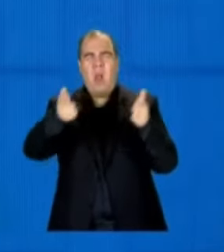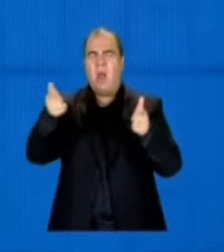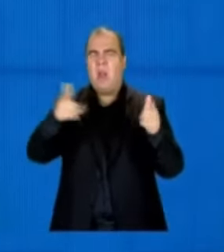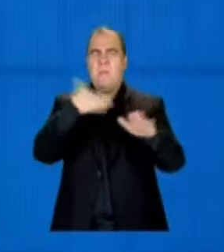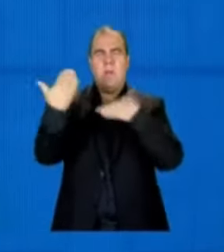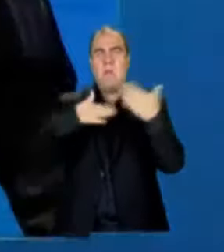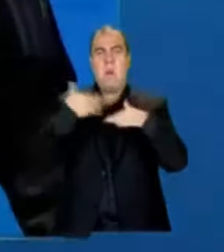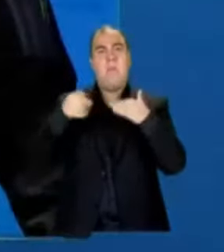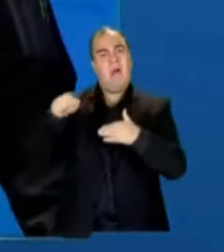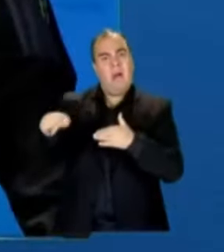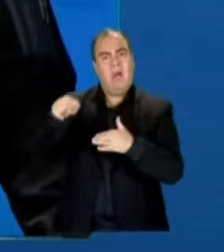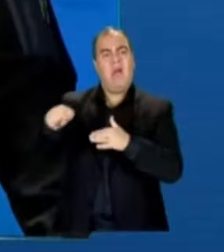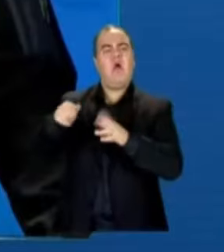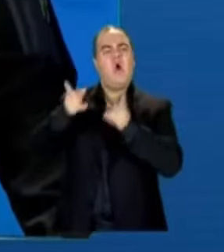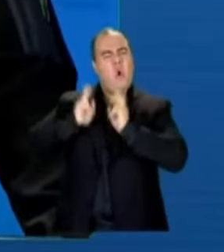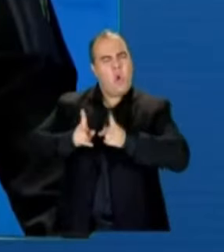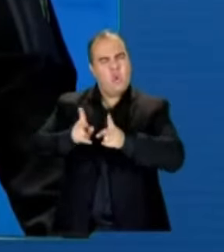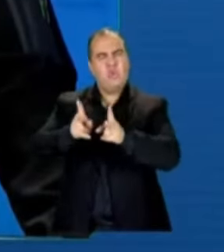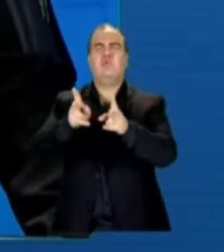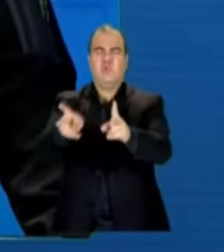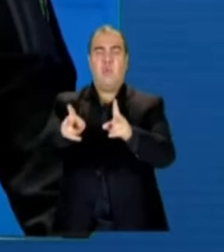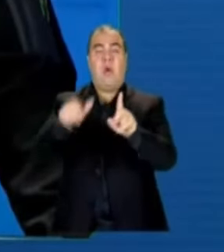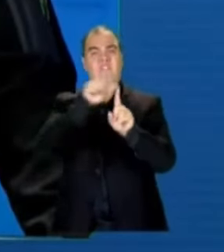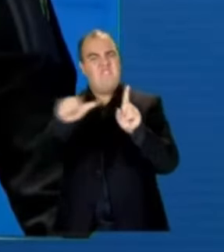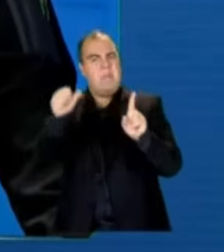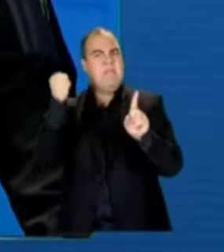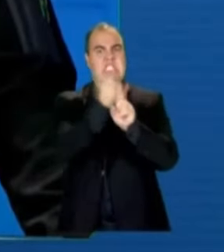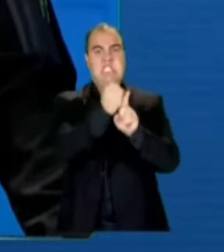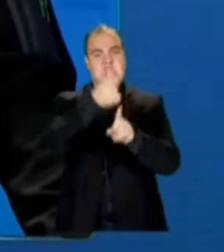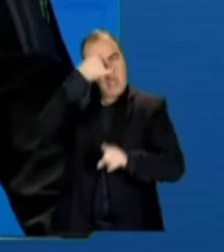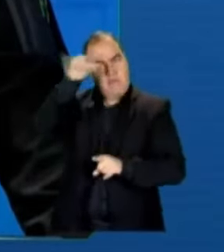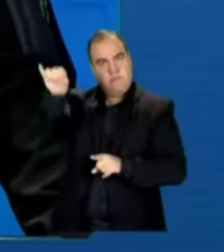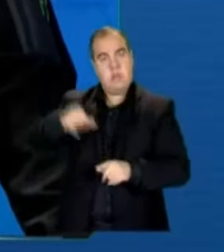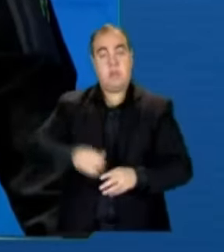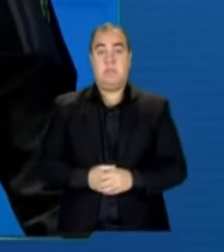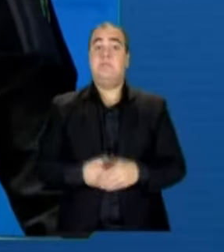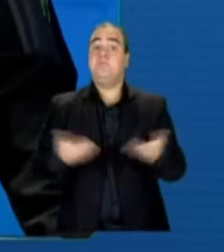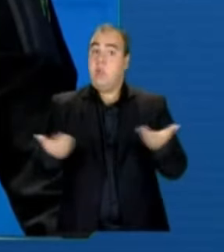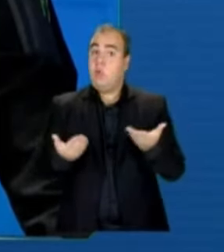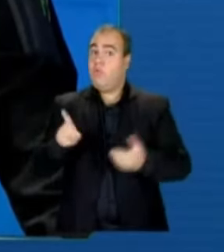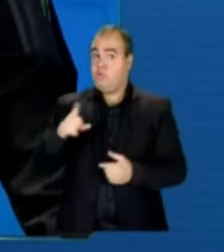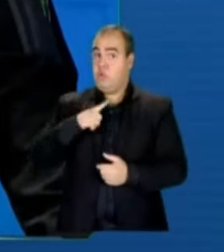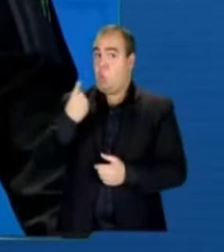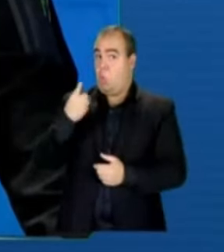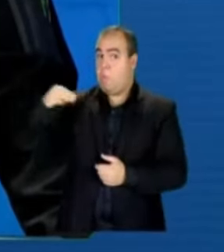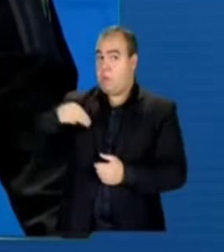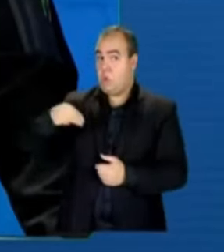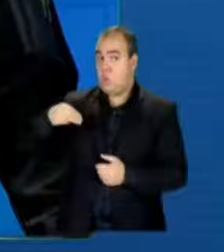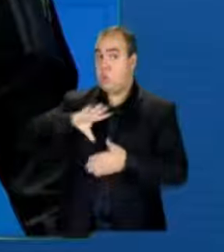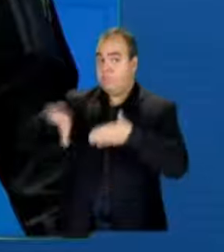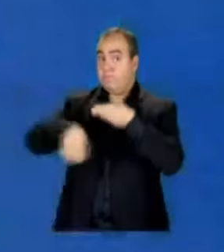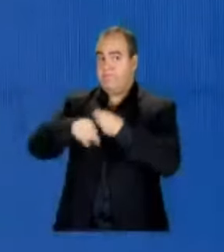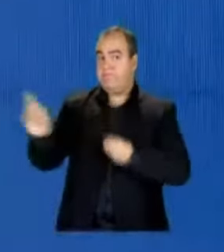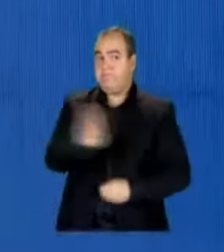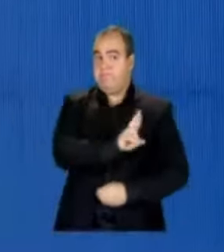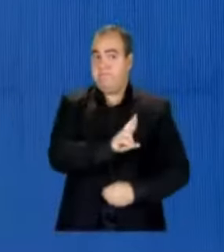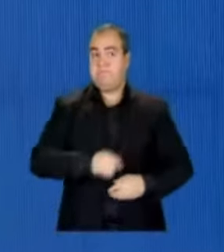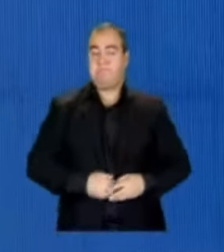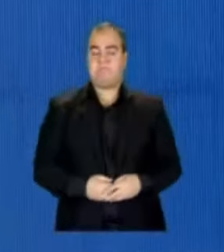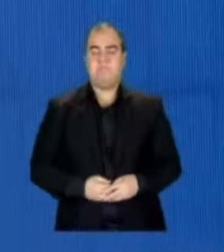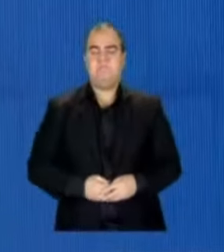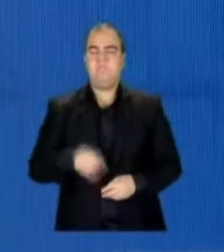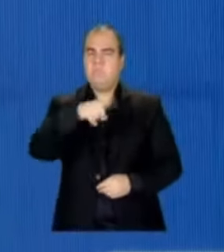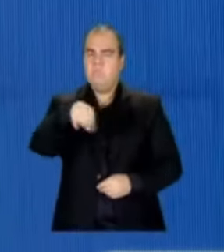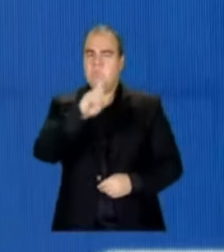criminosos continuam matando candidato Guilherme bolo você tem um minuto paraa sua réplica Olha quem tá assistindo a gente